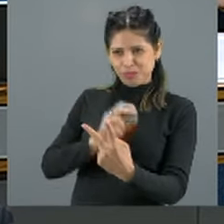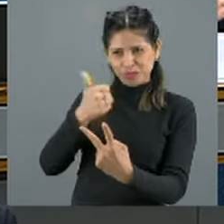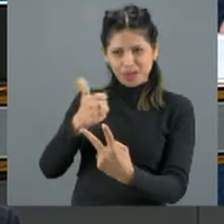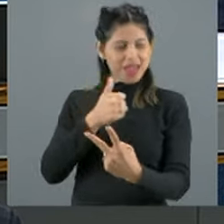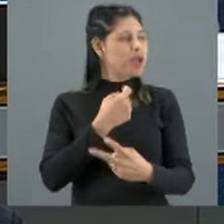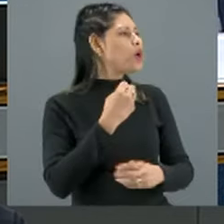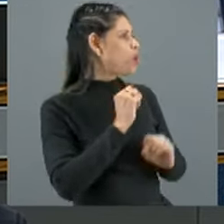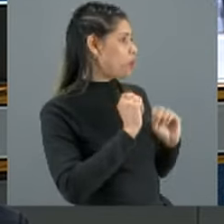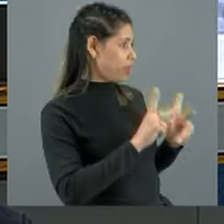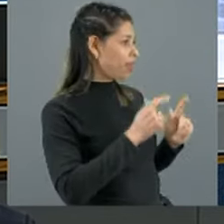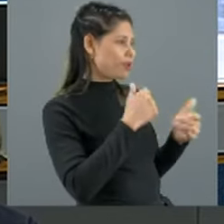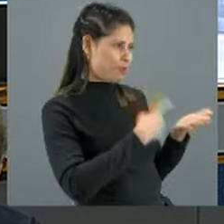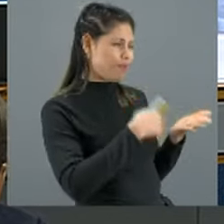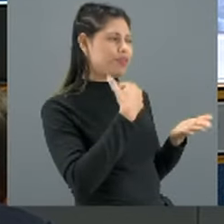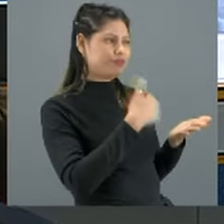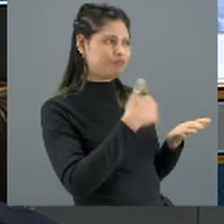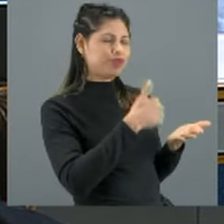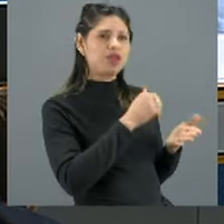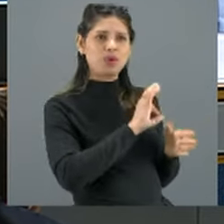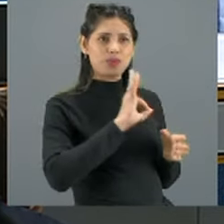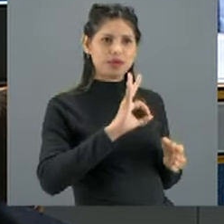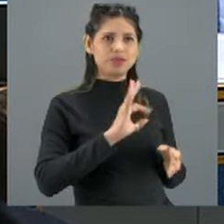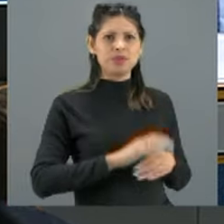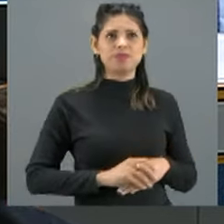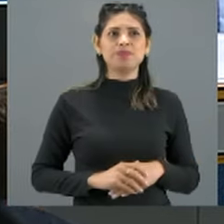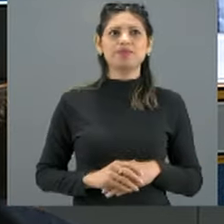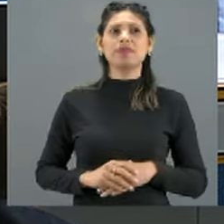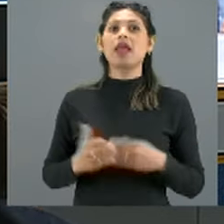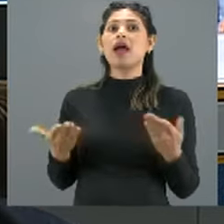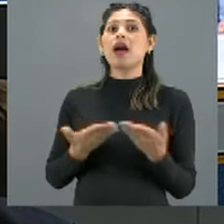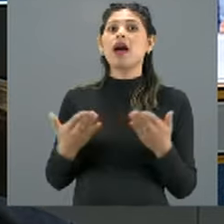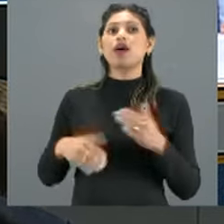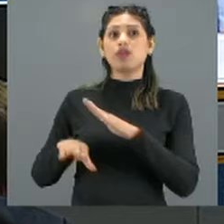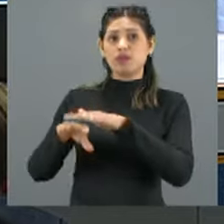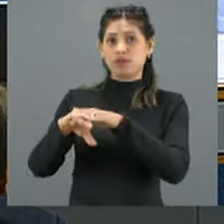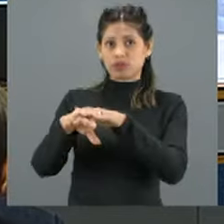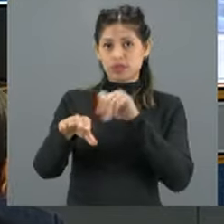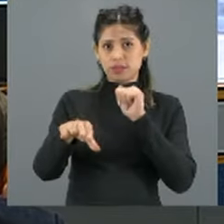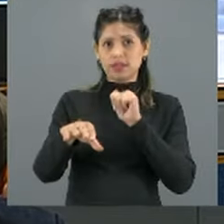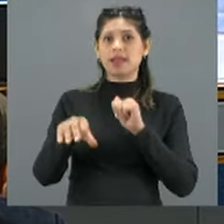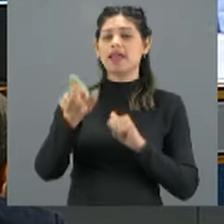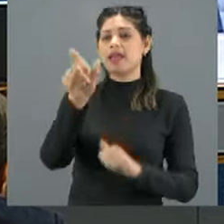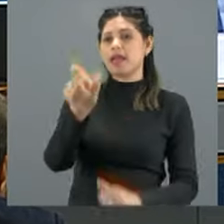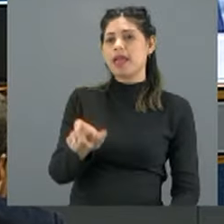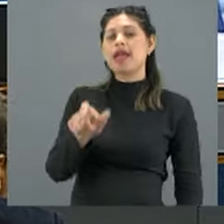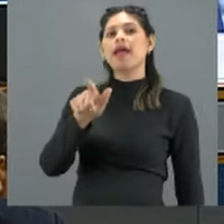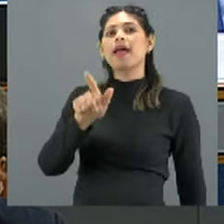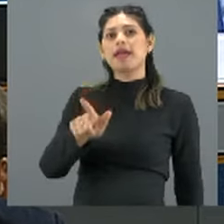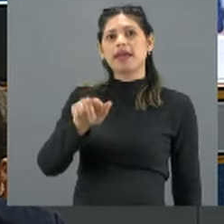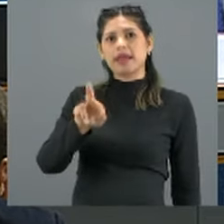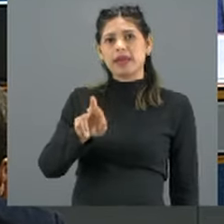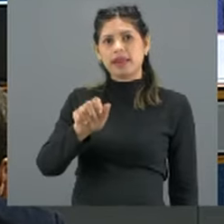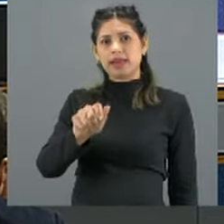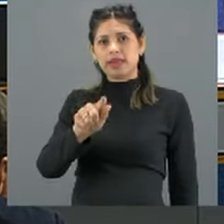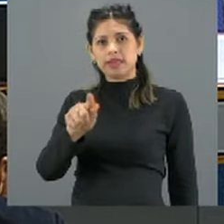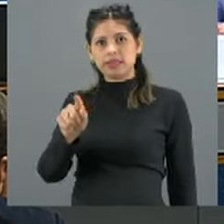Então, ótimo. Com a palavra o nosso convidado. Graziano Aidzane.